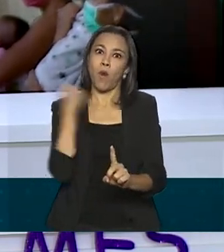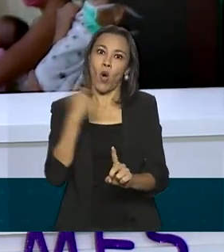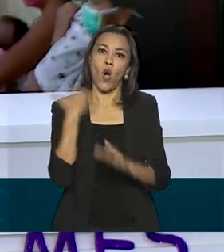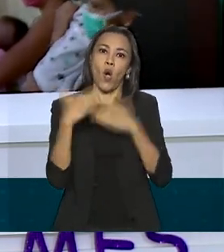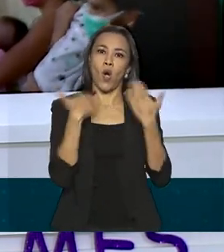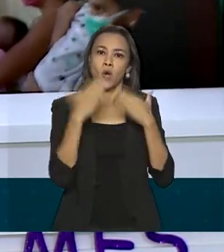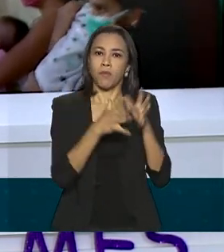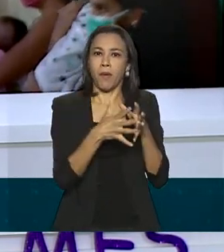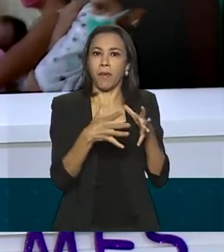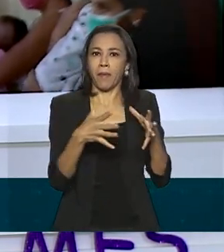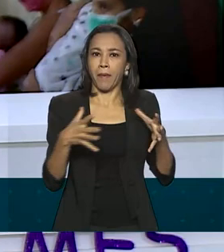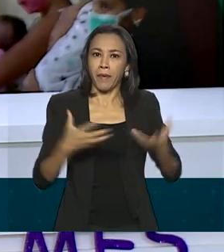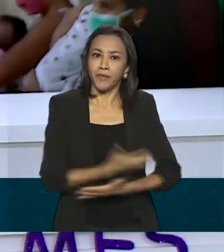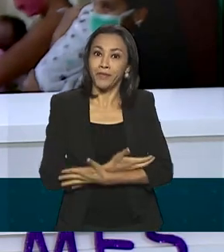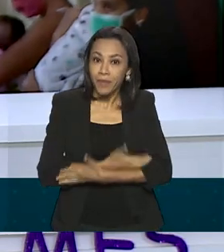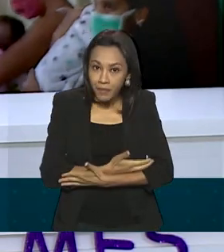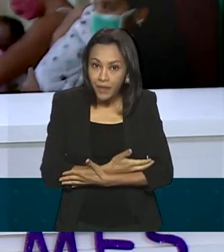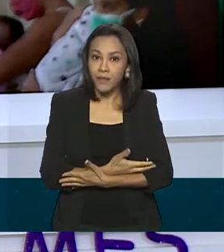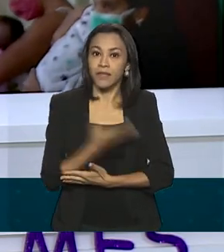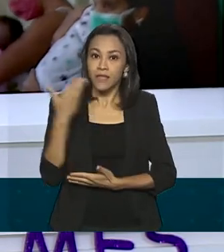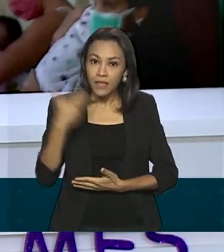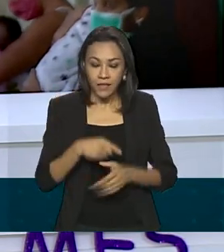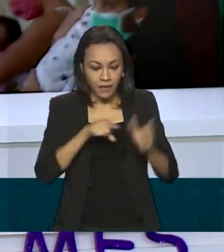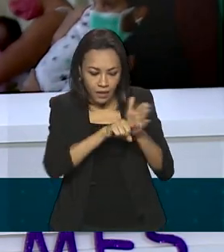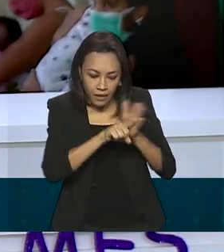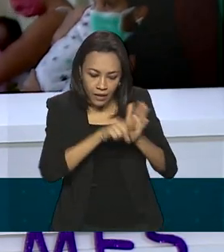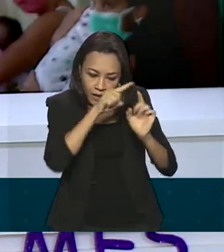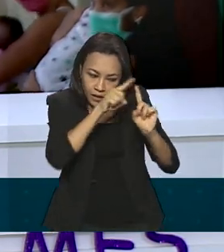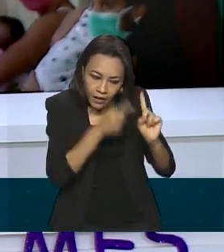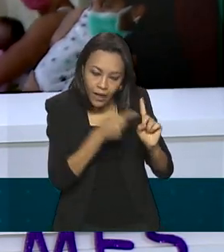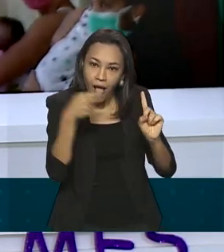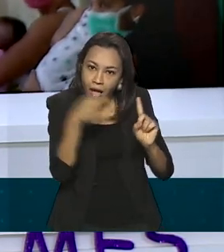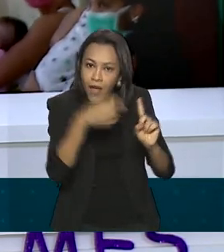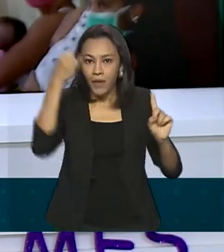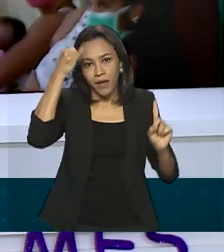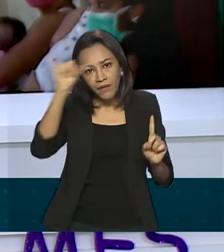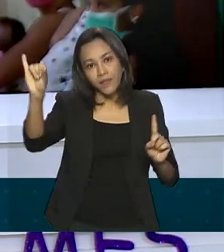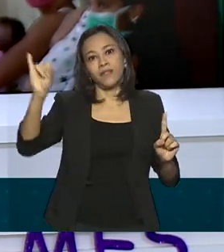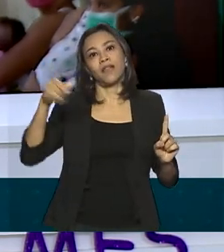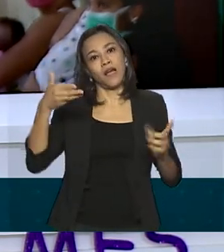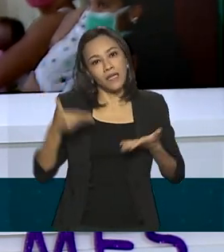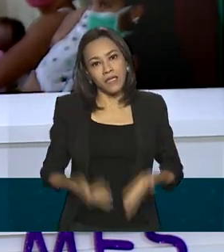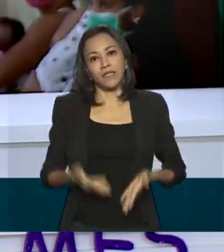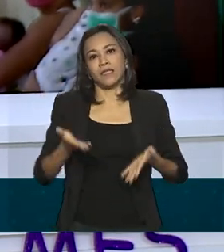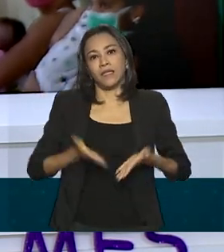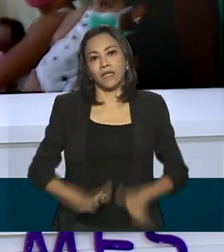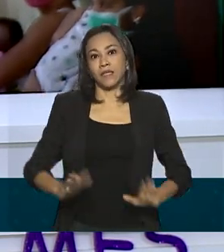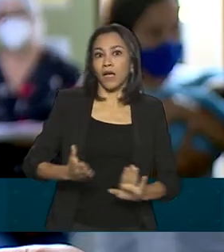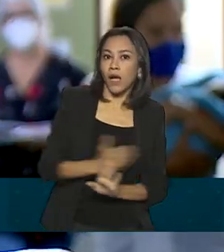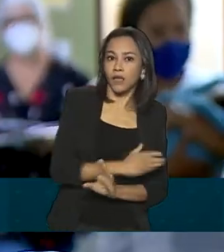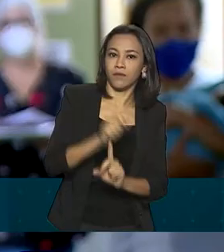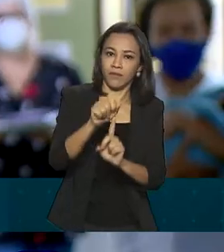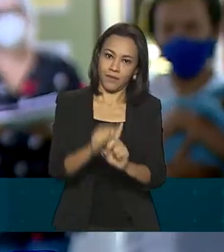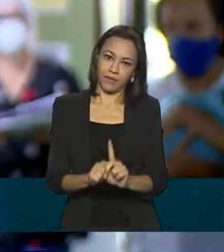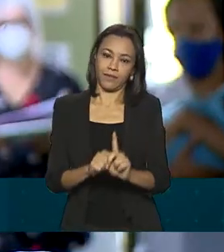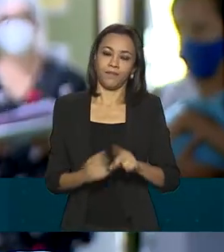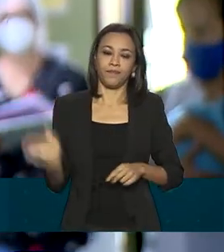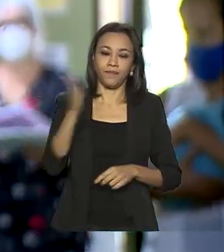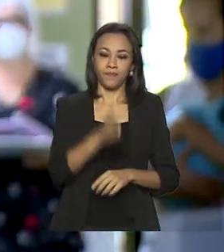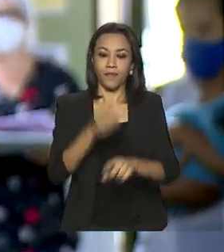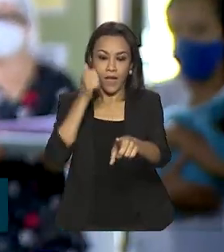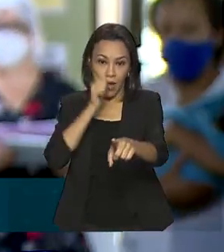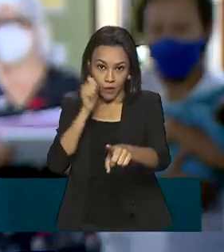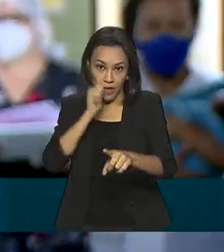A realização do pré-natal é apontada como a principal forma de prevenção para evitar a prematuridade. A mulher,